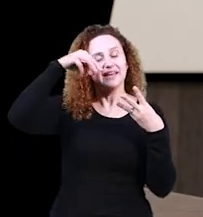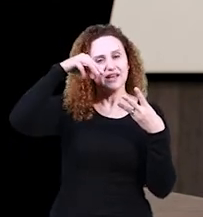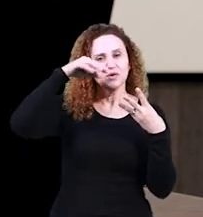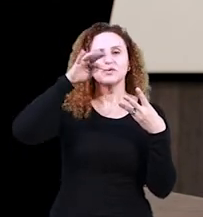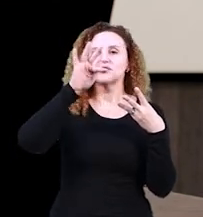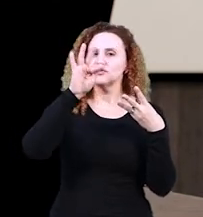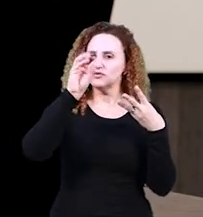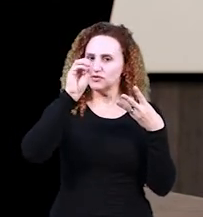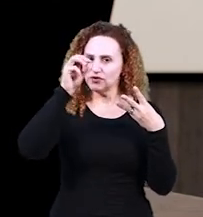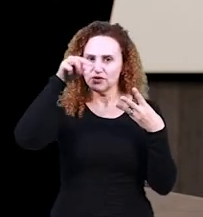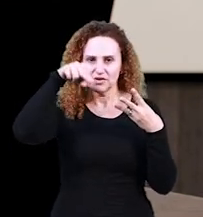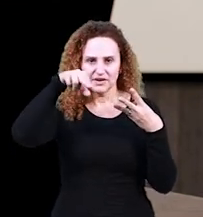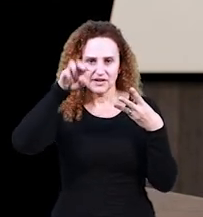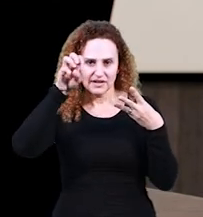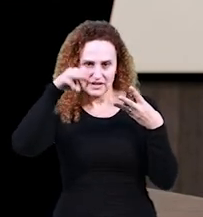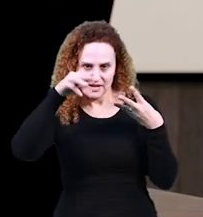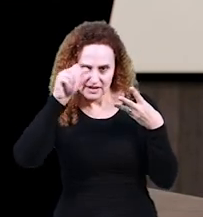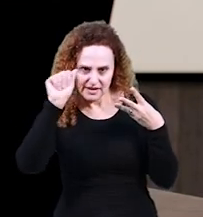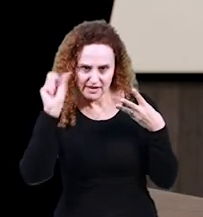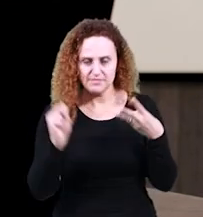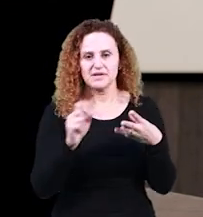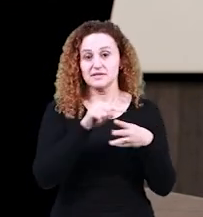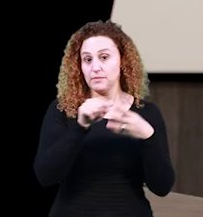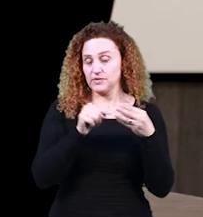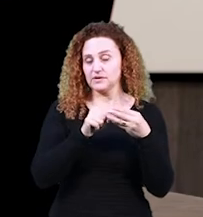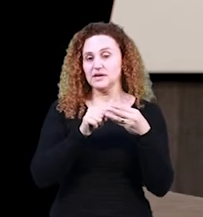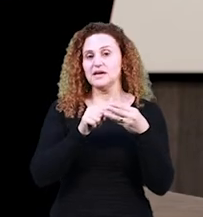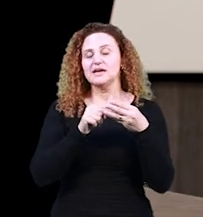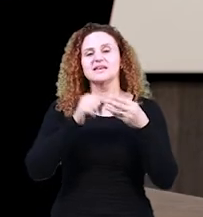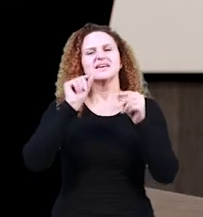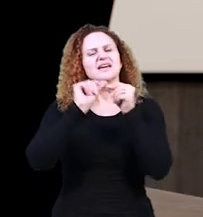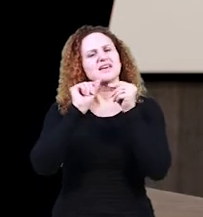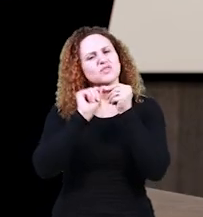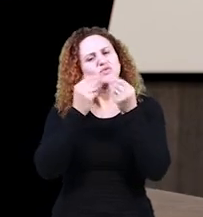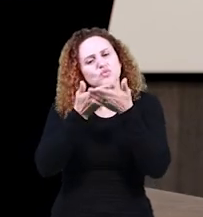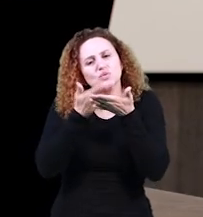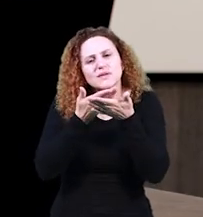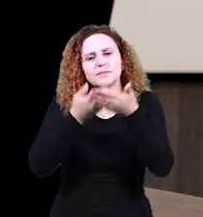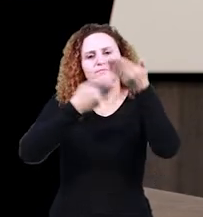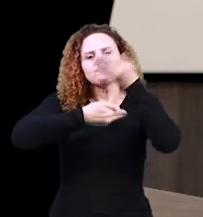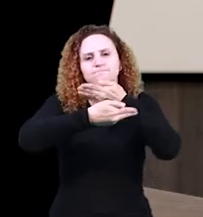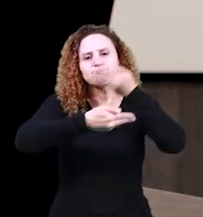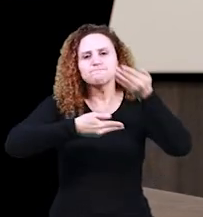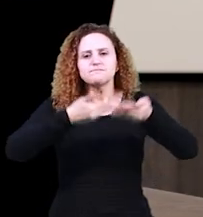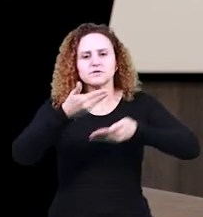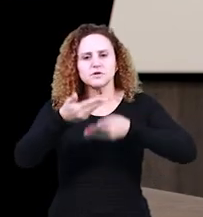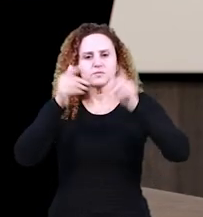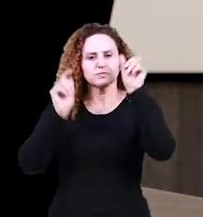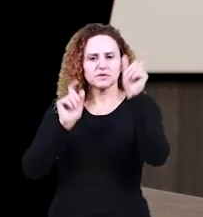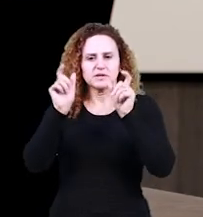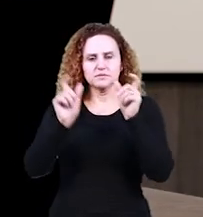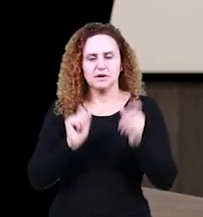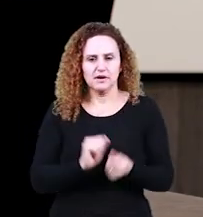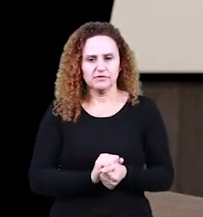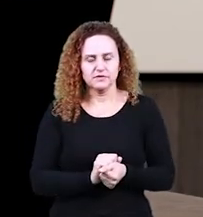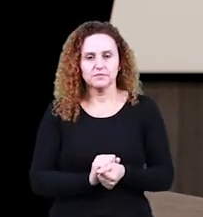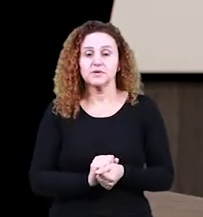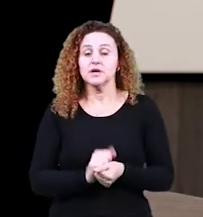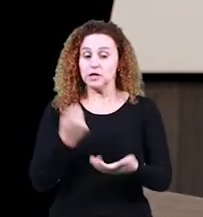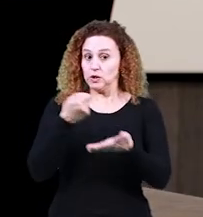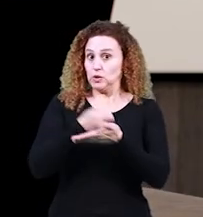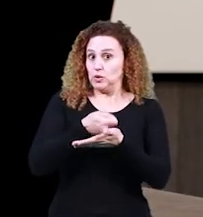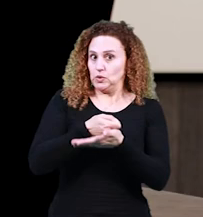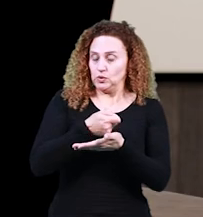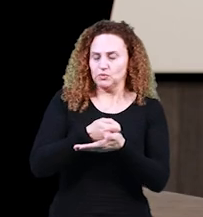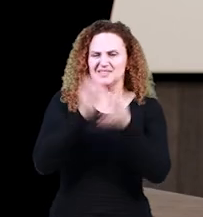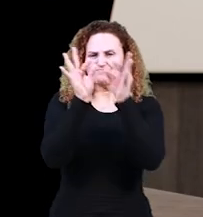né a morfologia os morfemas a sintaxe a relação das palavras entre entre elas na frase